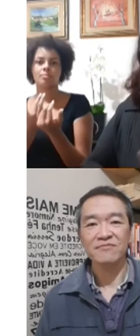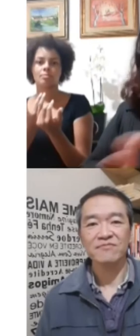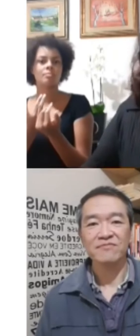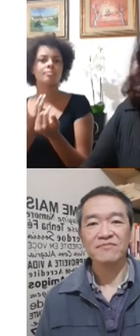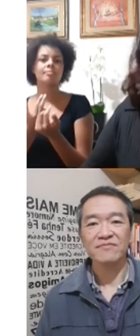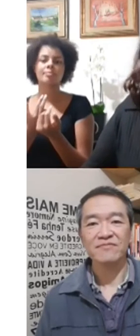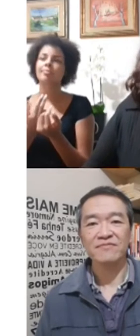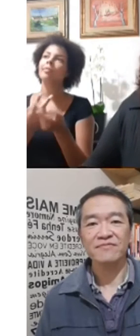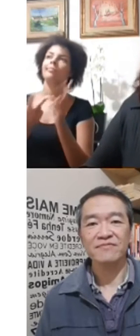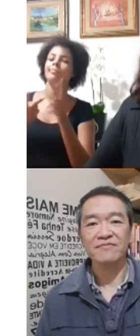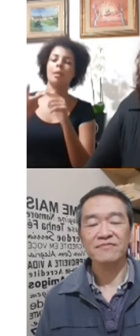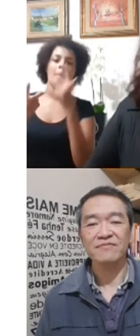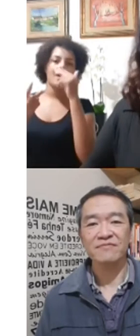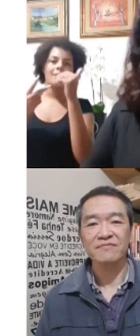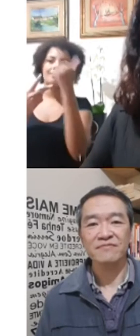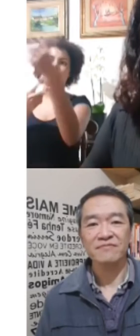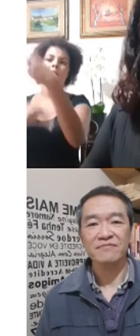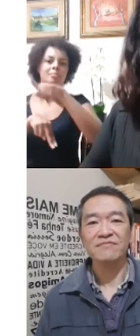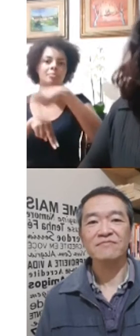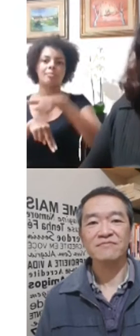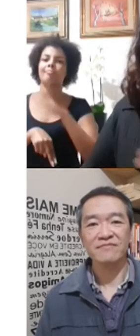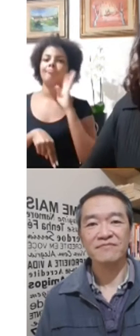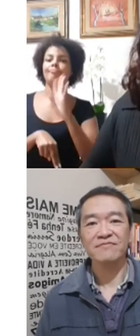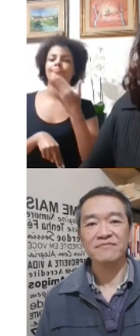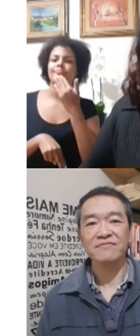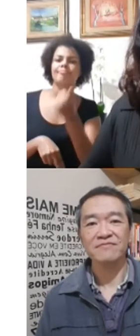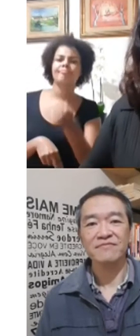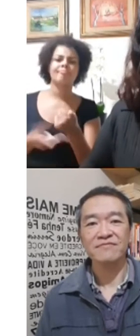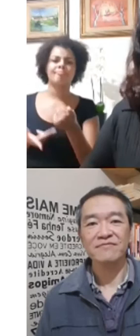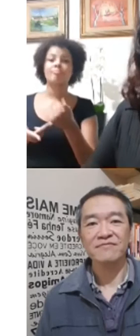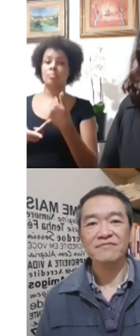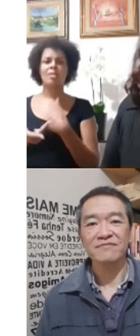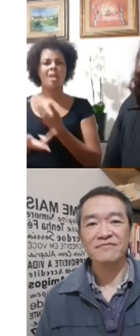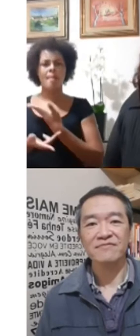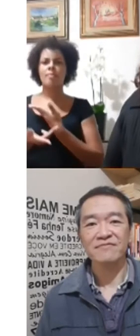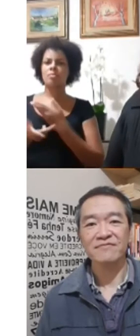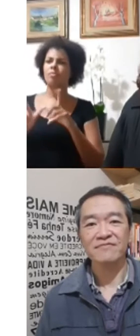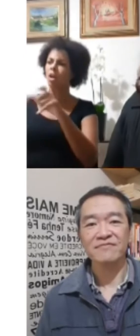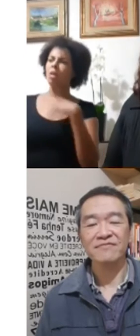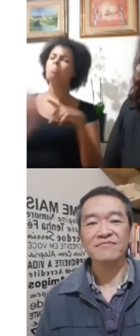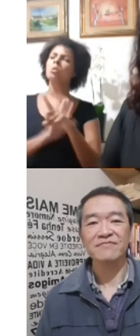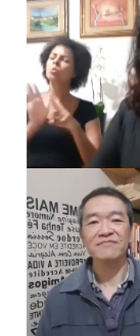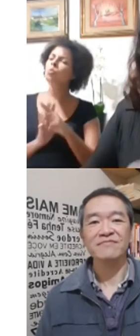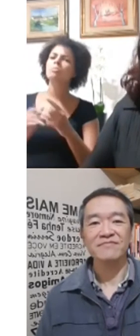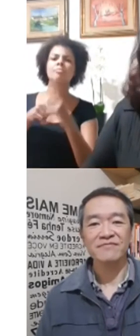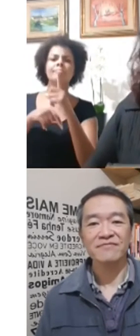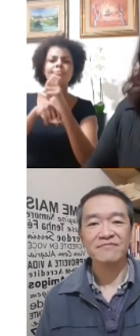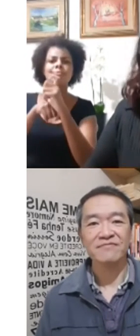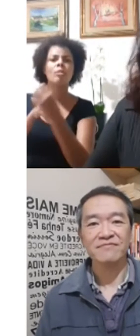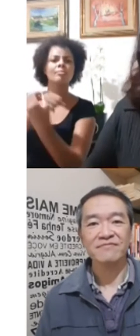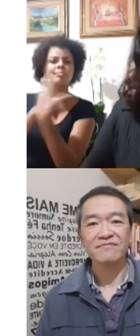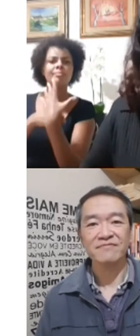da gente sempre falar: ah, lá fora é bem melhor. Eu tenho amigos que viajam, eu pergunto, né, peço para que eles tirem foto, e eles falam: